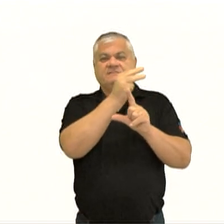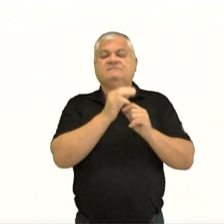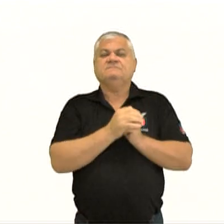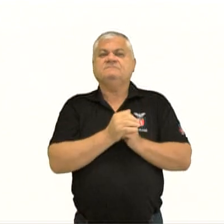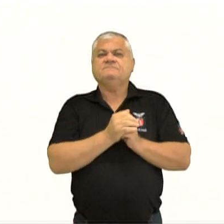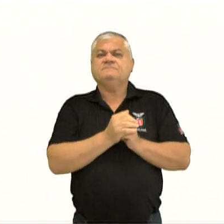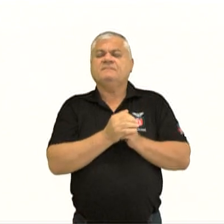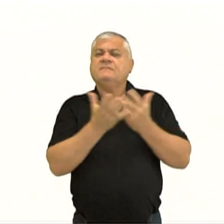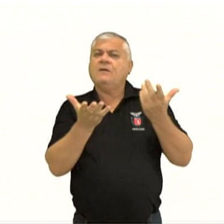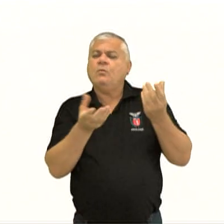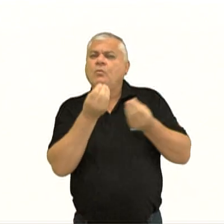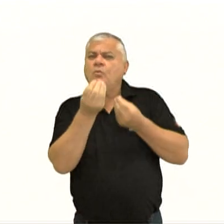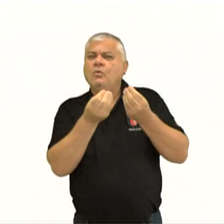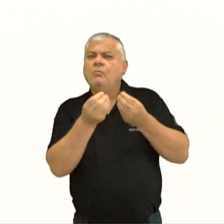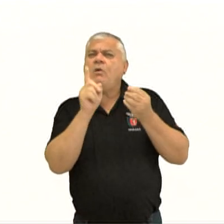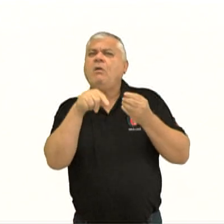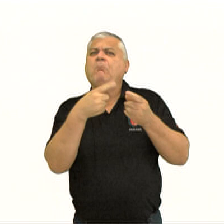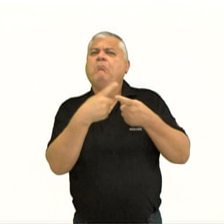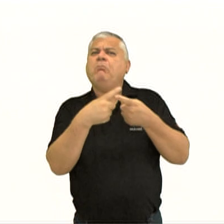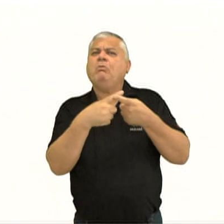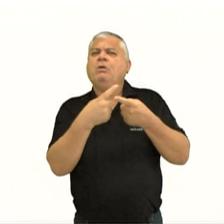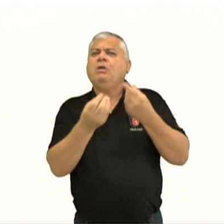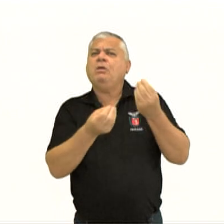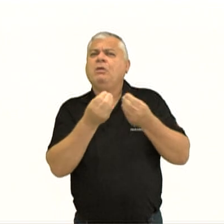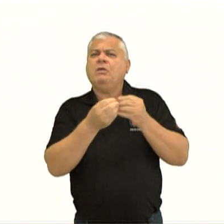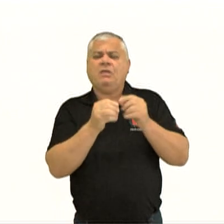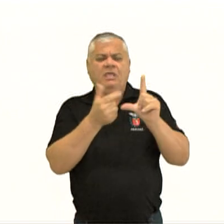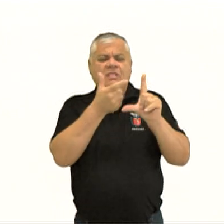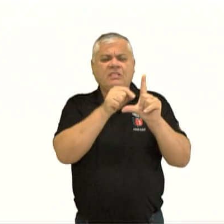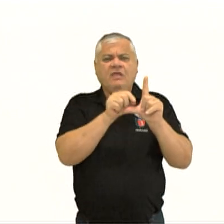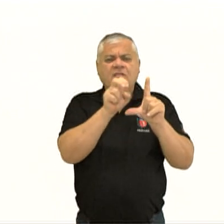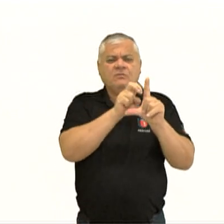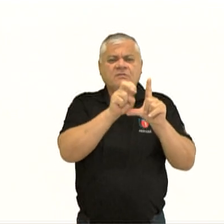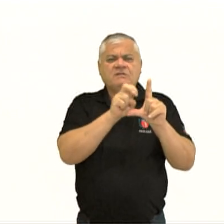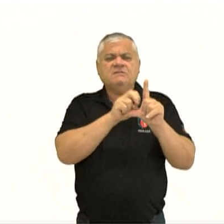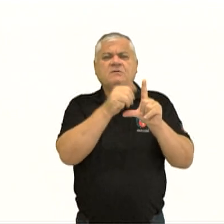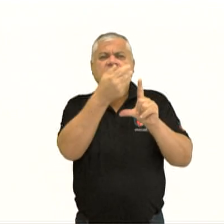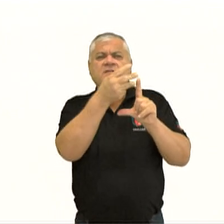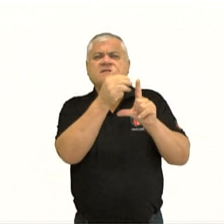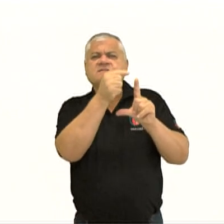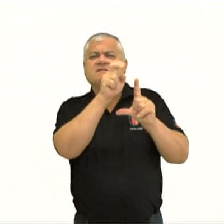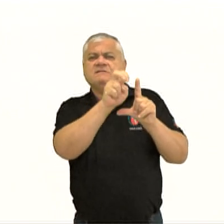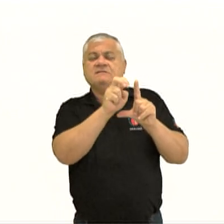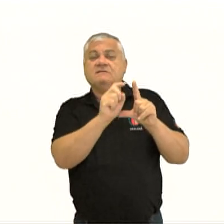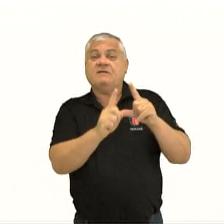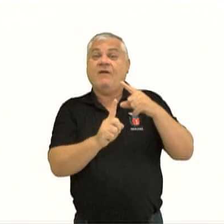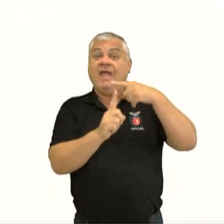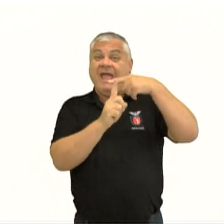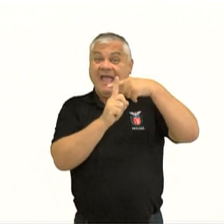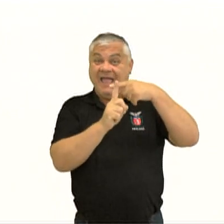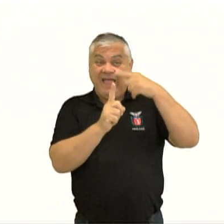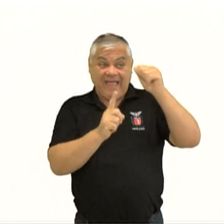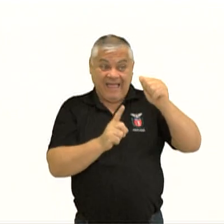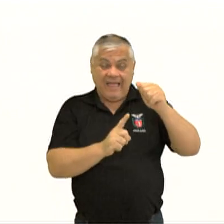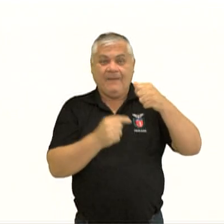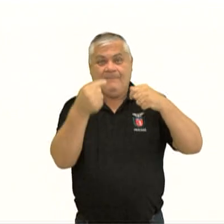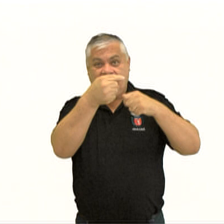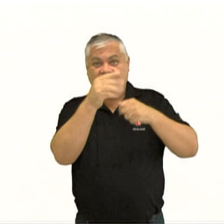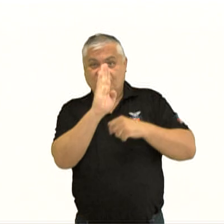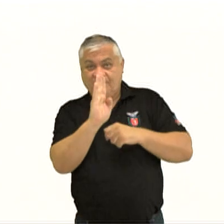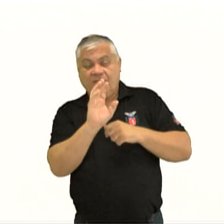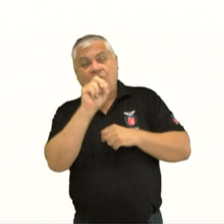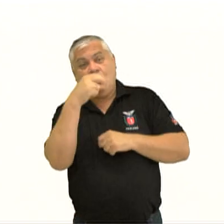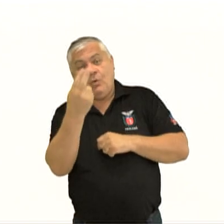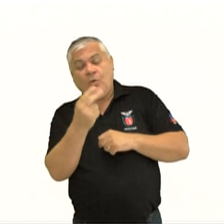Que eles são dados por qual cálculo? A menos B e A mais B na função.